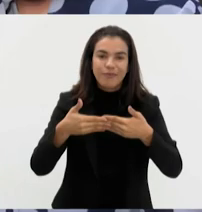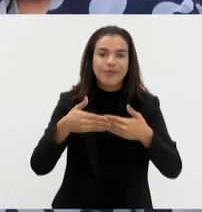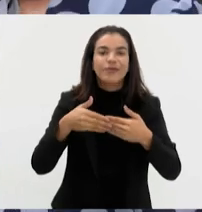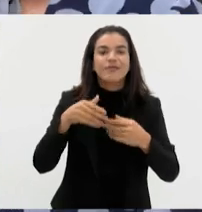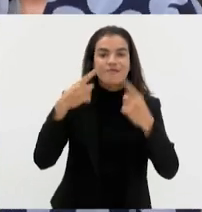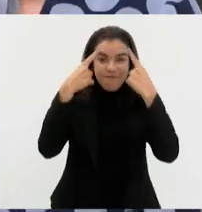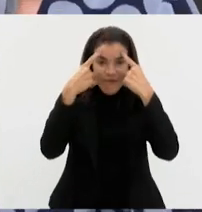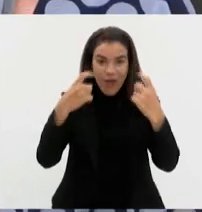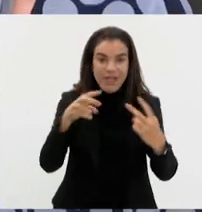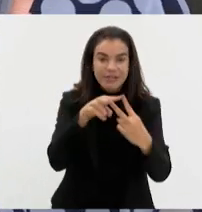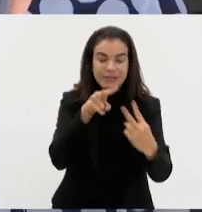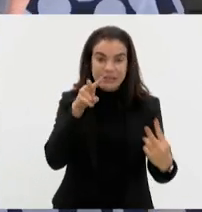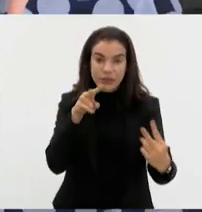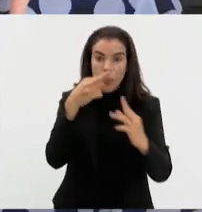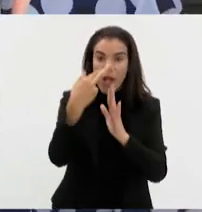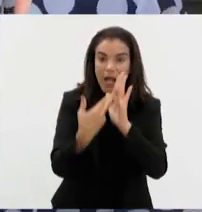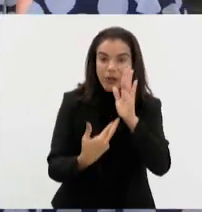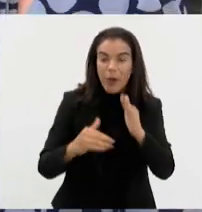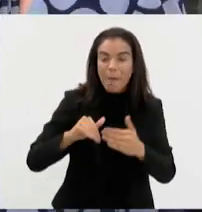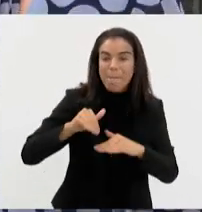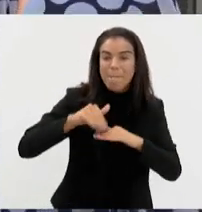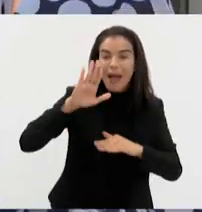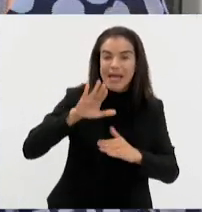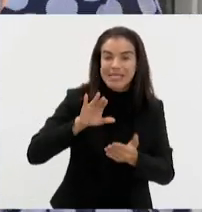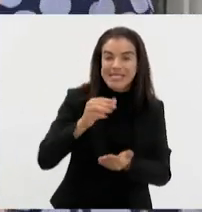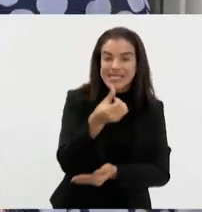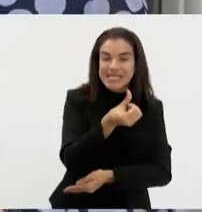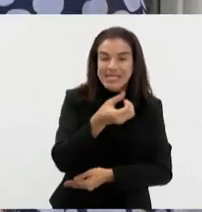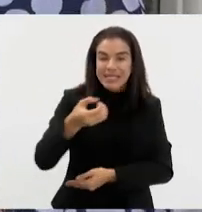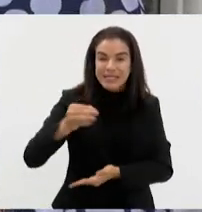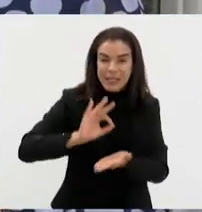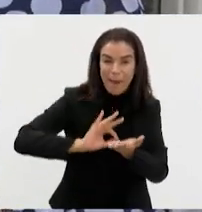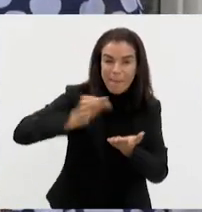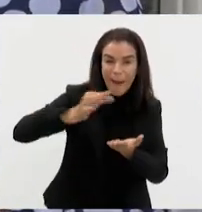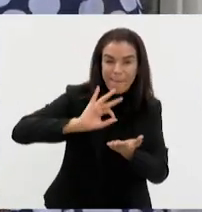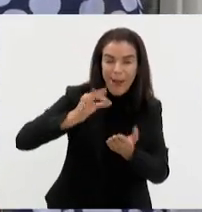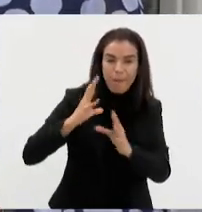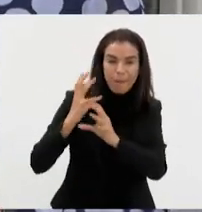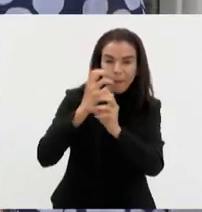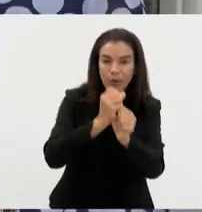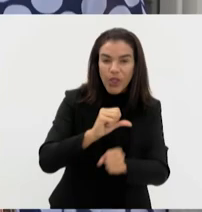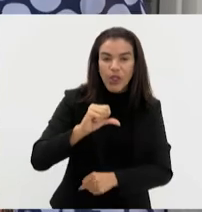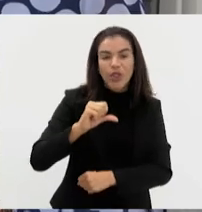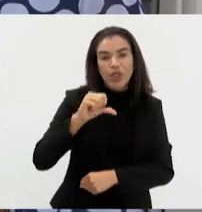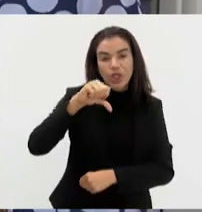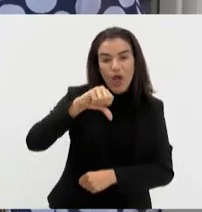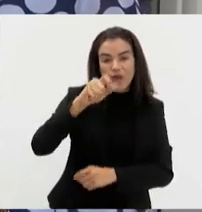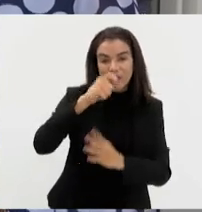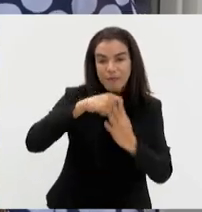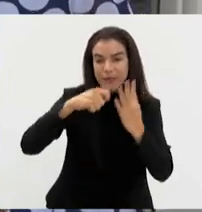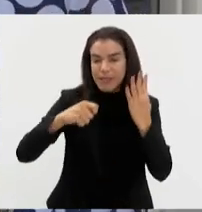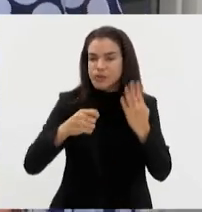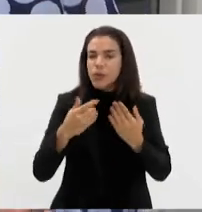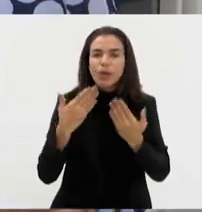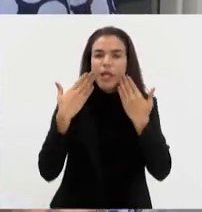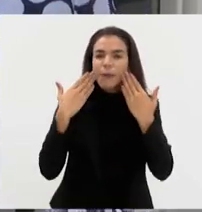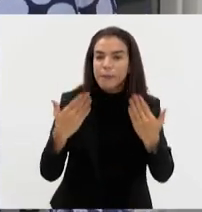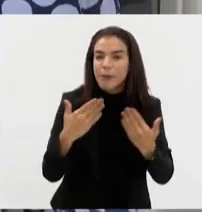as mulheres, um relatório de mais de 600 páginas que durou aí 9 meses. O que esse relatório traz, o que esse relatório